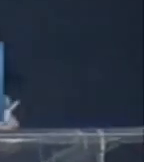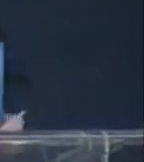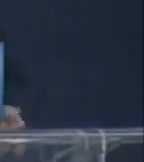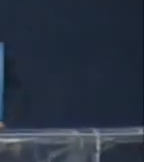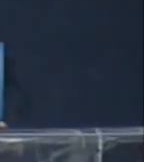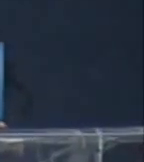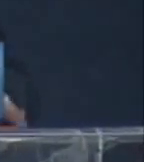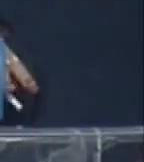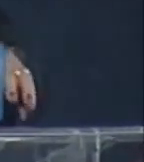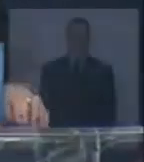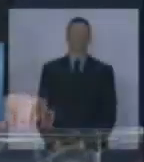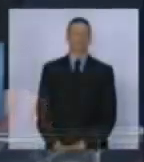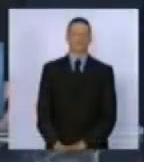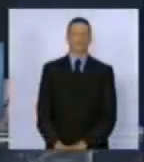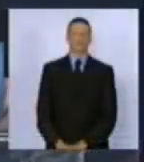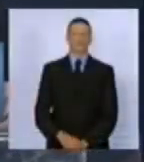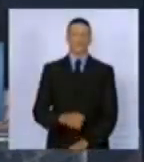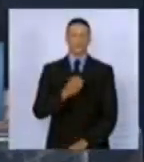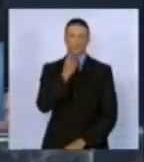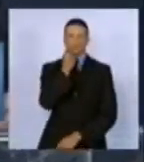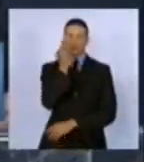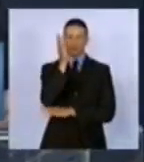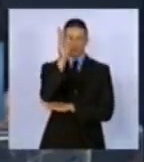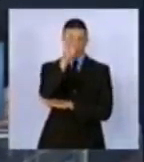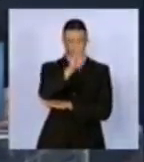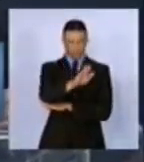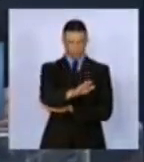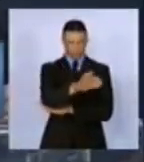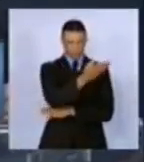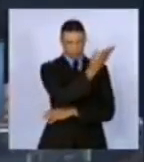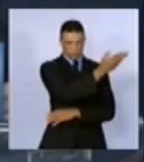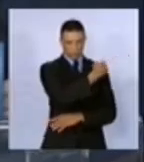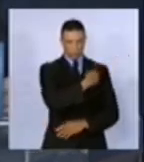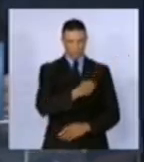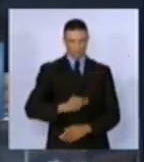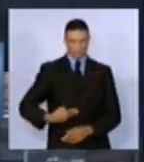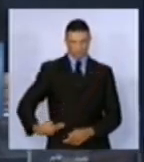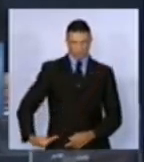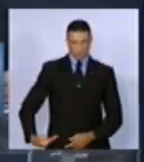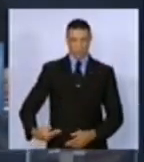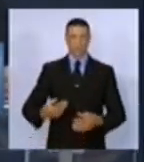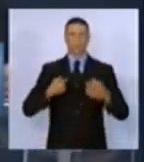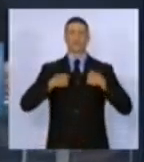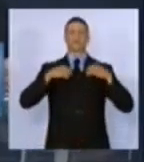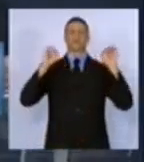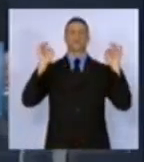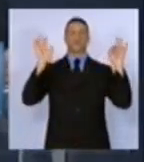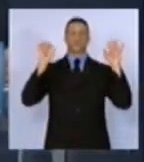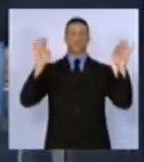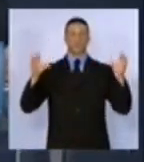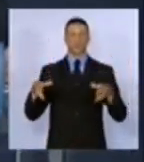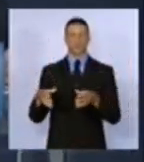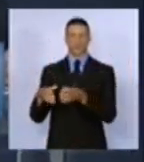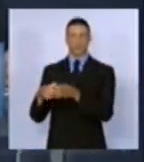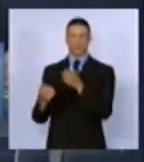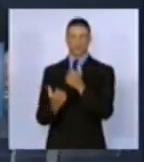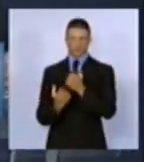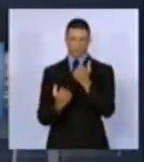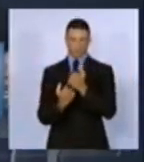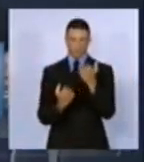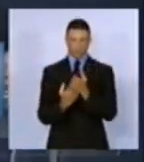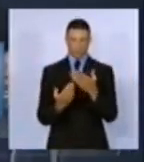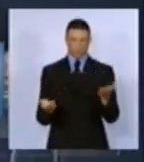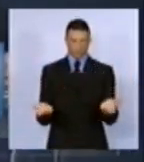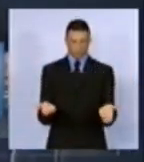USP Boa tarde a todos Boa tarde senhor Ministro é uma grande honra est aqui representando exal eu queria